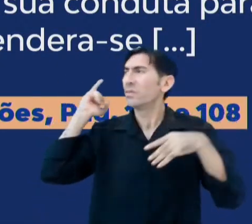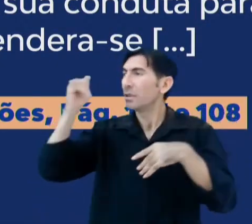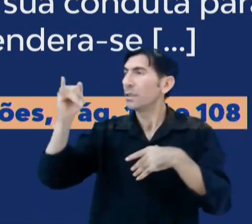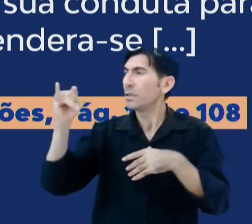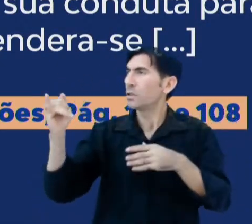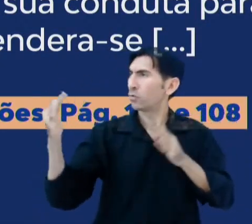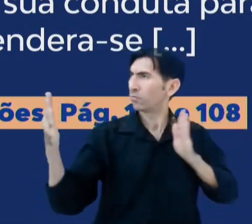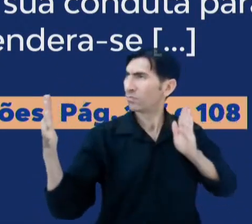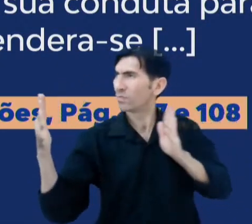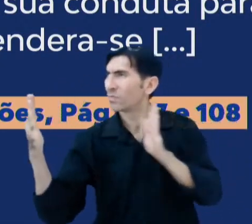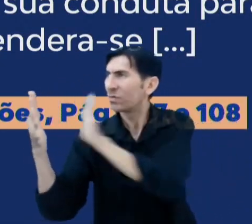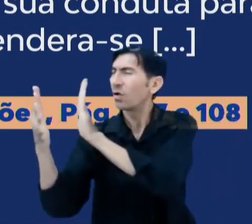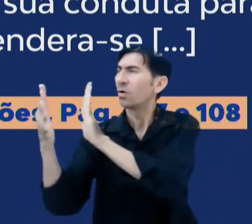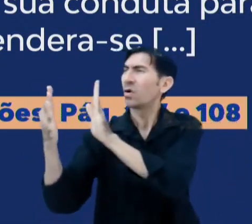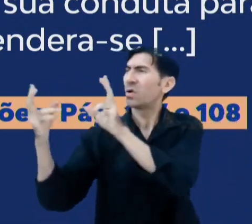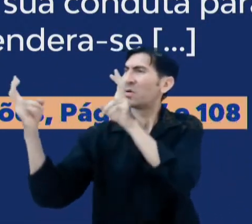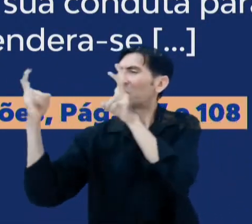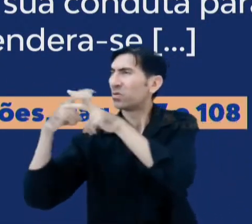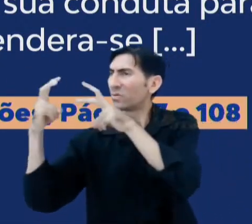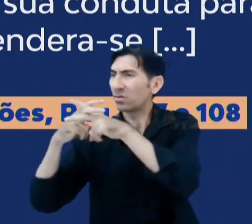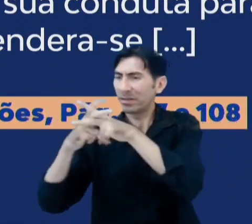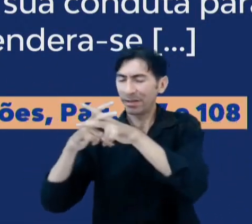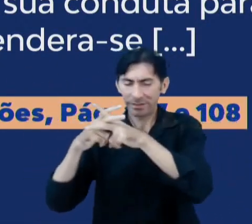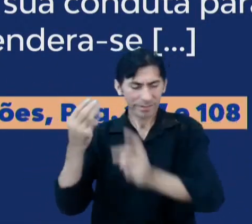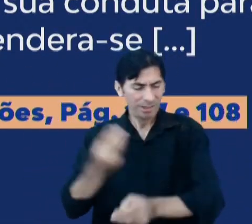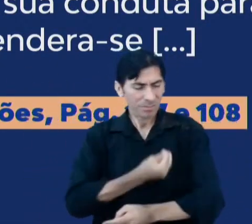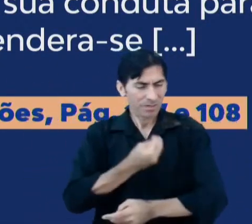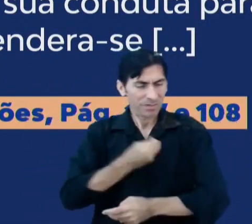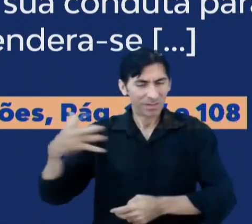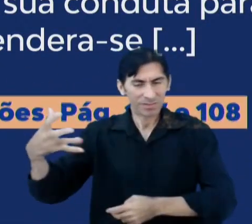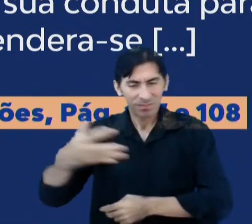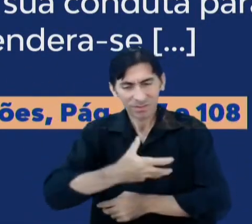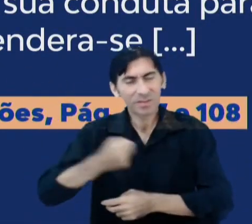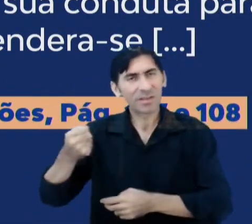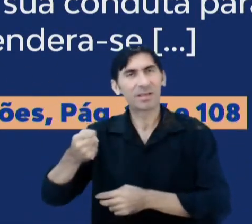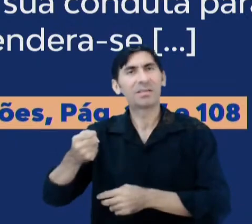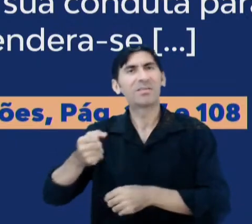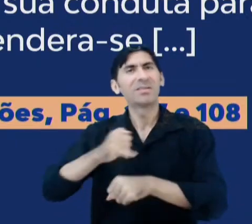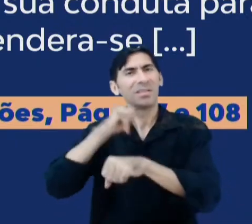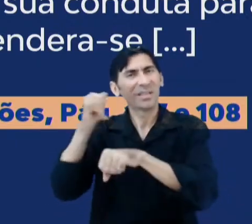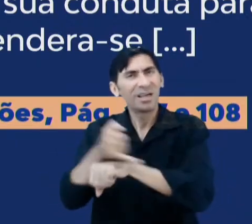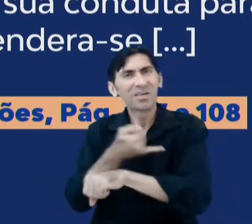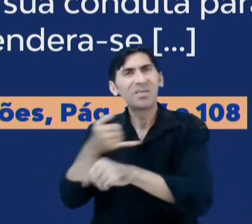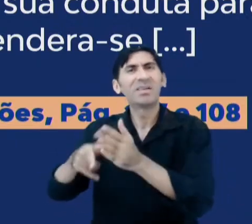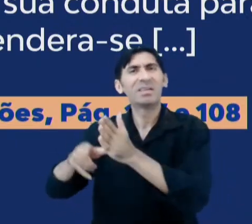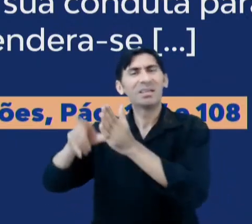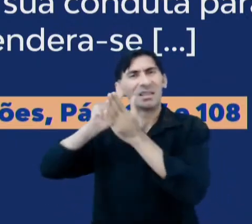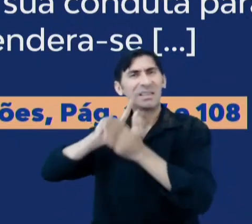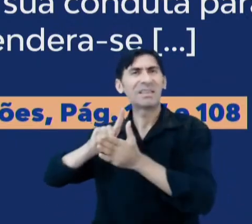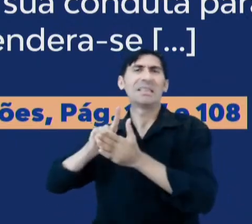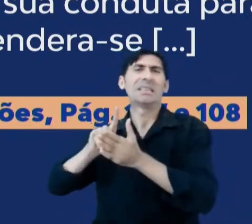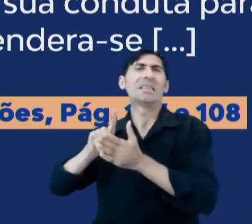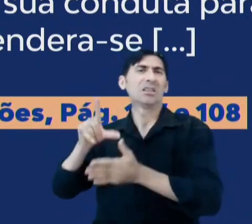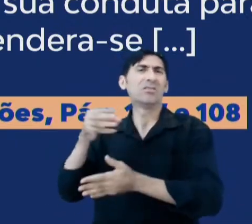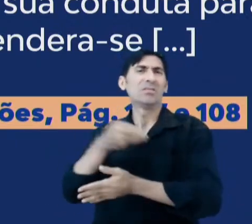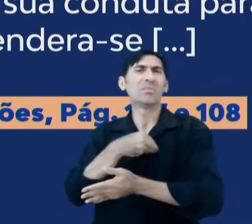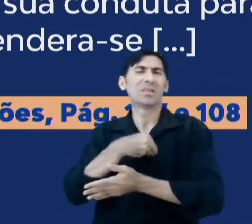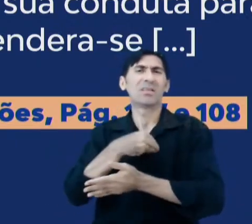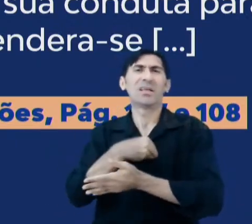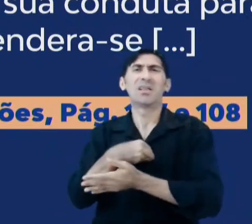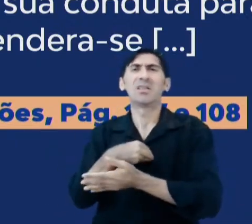foi salva. Jacó fora culpado de um grande pecado em sua conduta para com Esaú, mas arrependera-se de sua